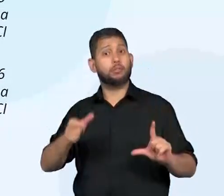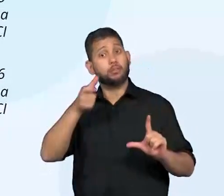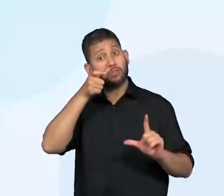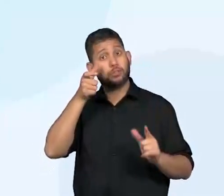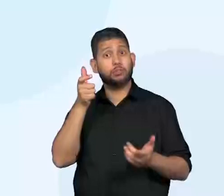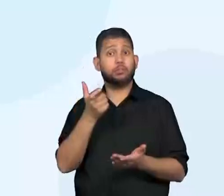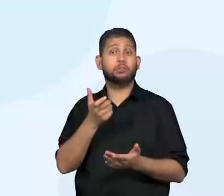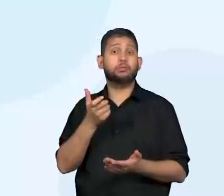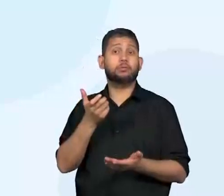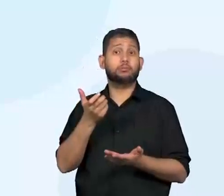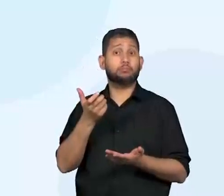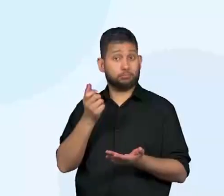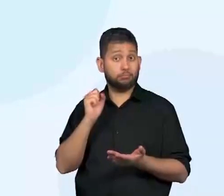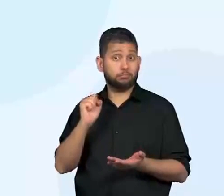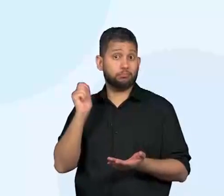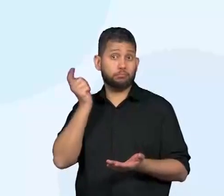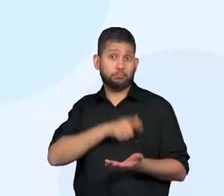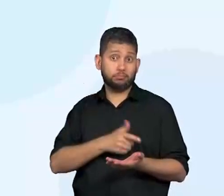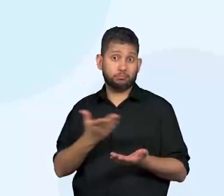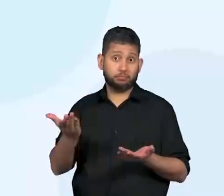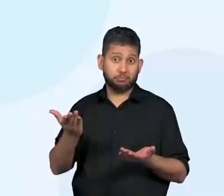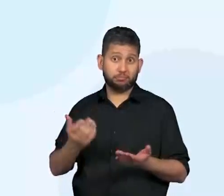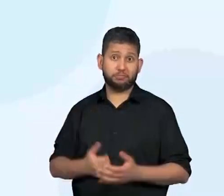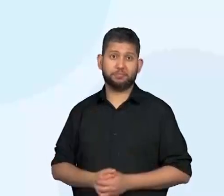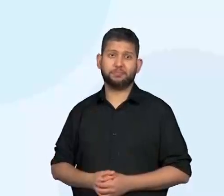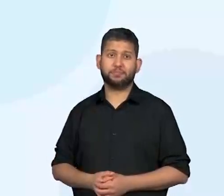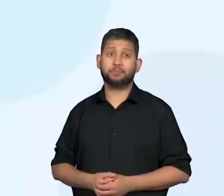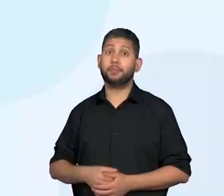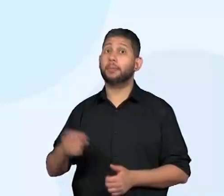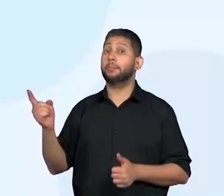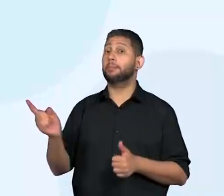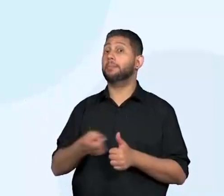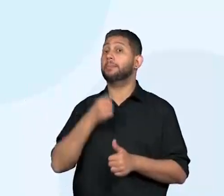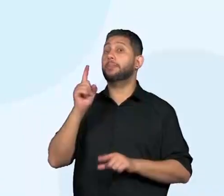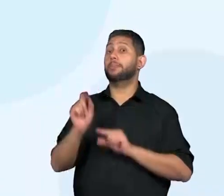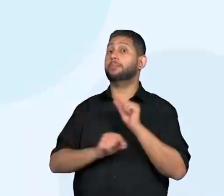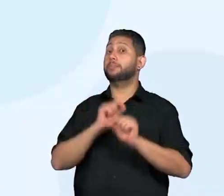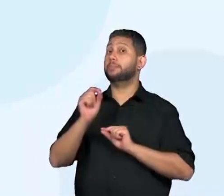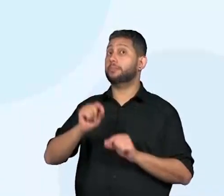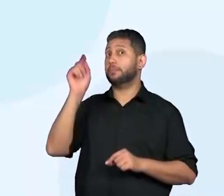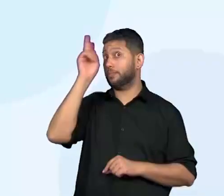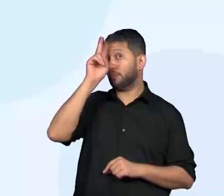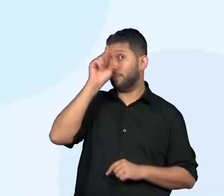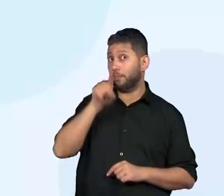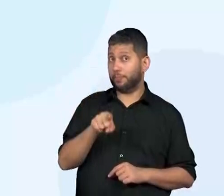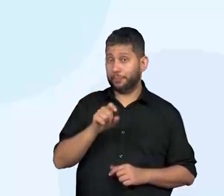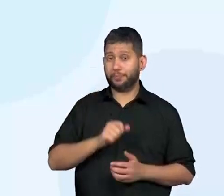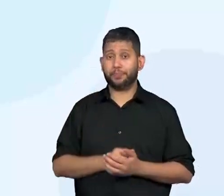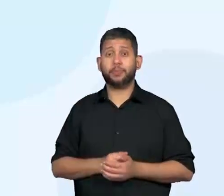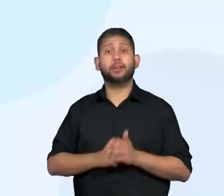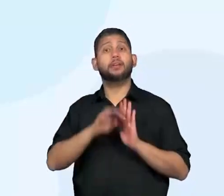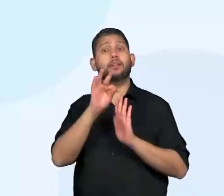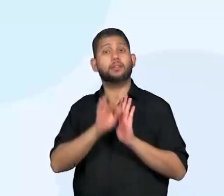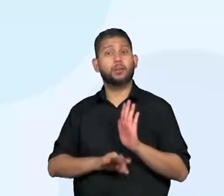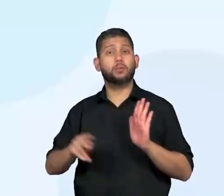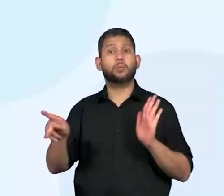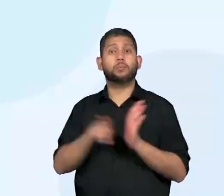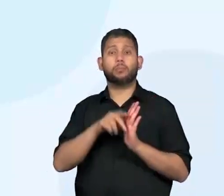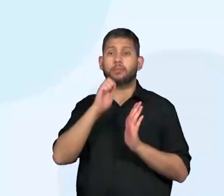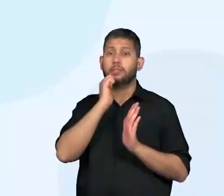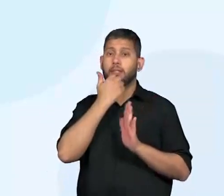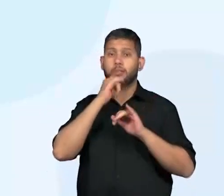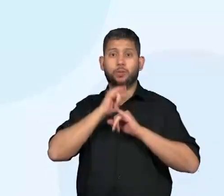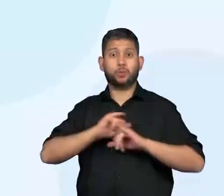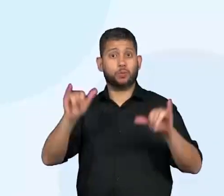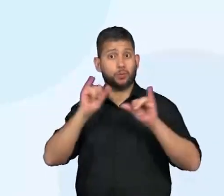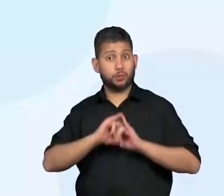estudos. Para começo de conversa, para relembrar, o texto de divulgação científica